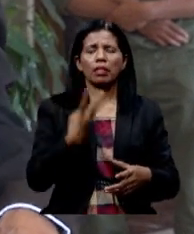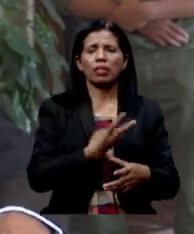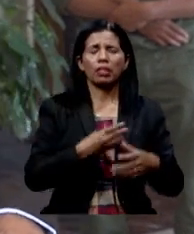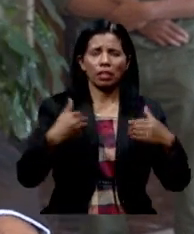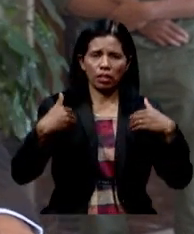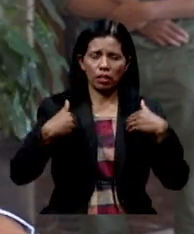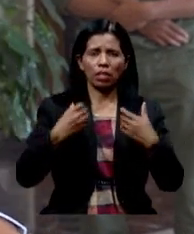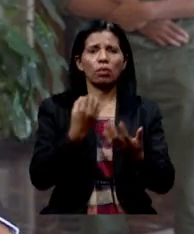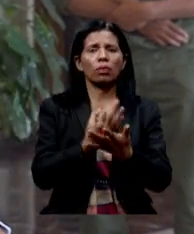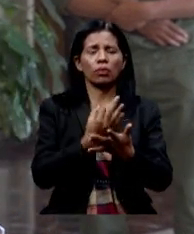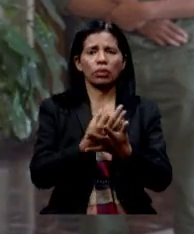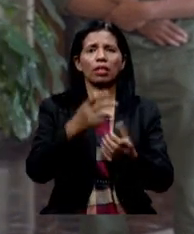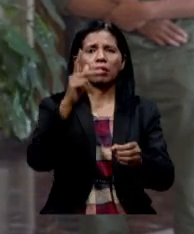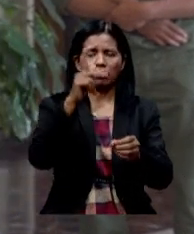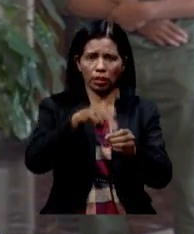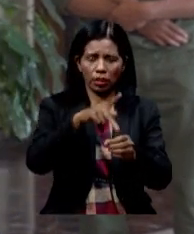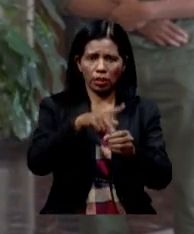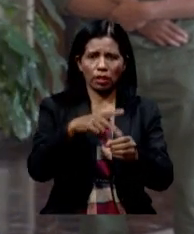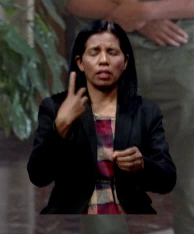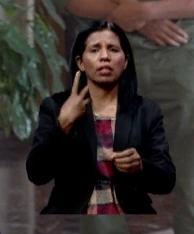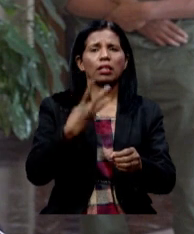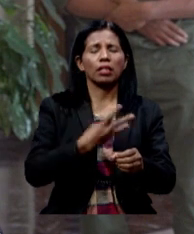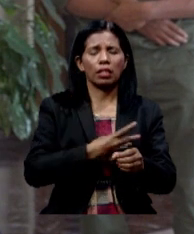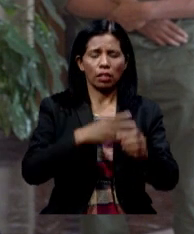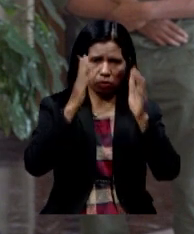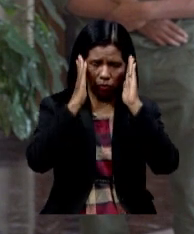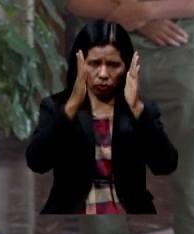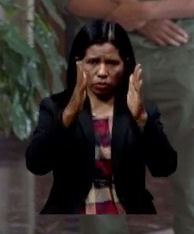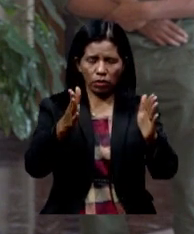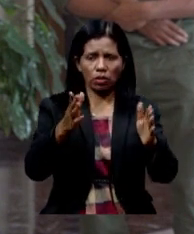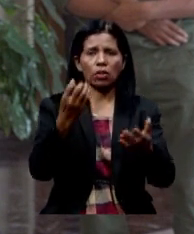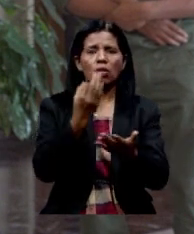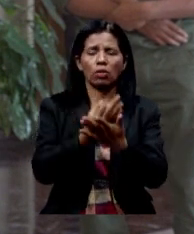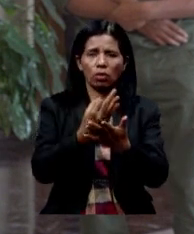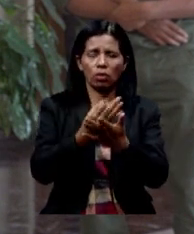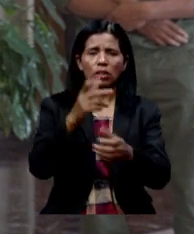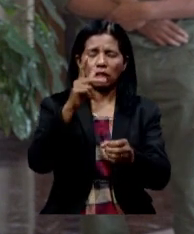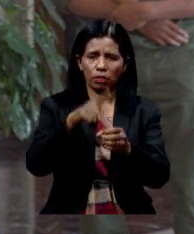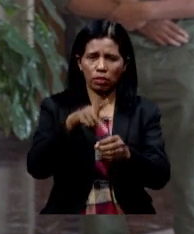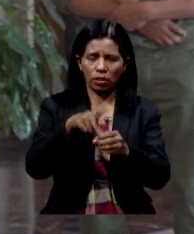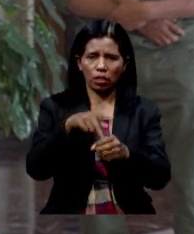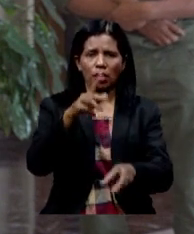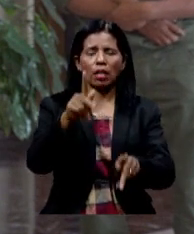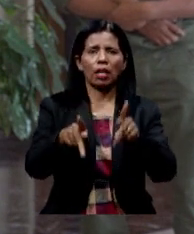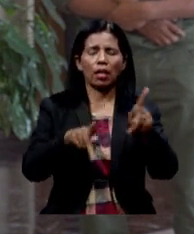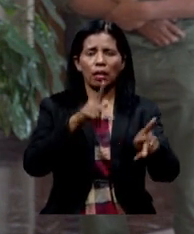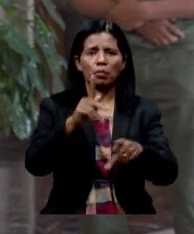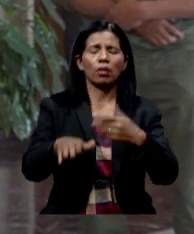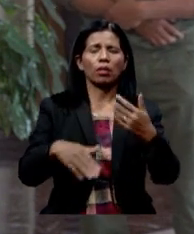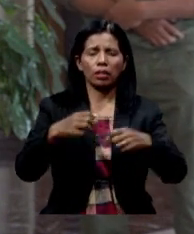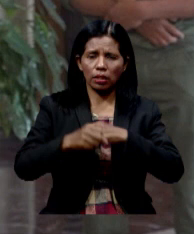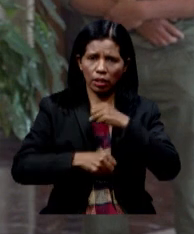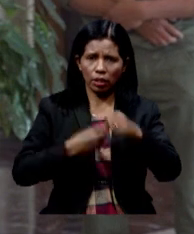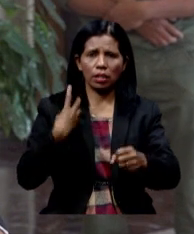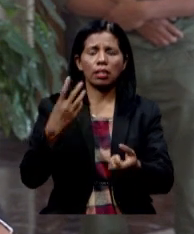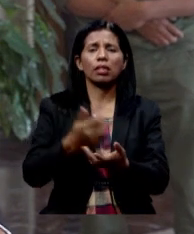do petróleo. E tem em princípio, mas que nem receitas de petróleo, né? Povo nem ia, povo nem teros, mas que também